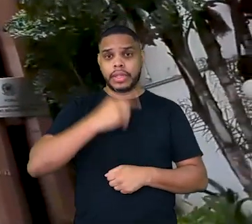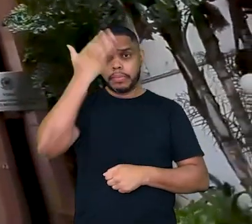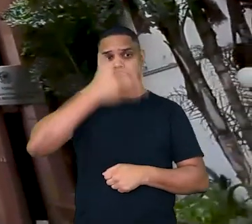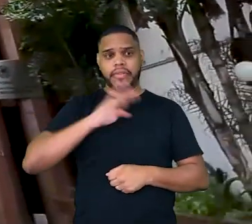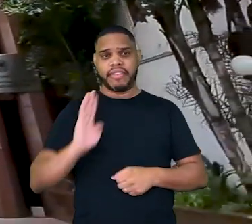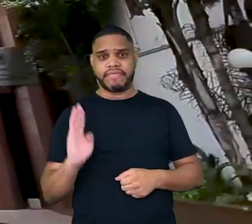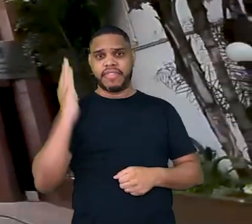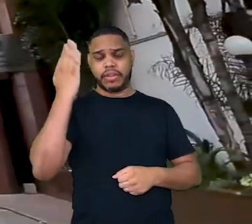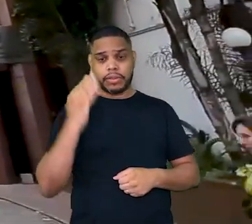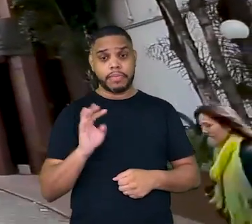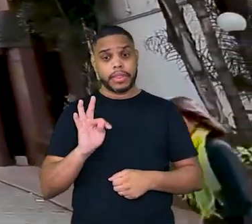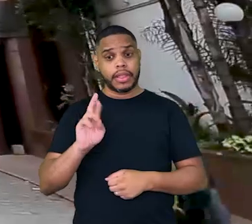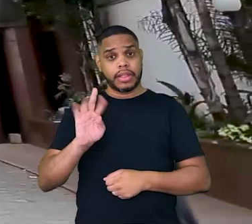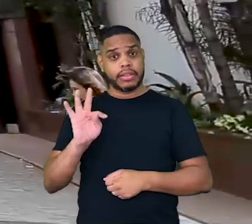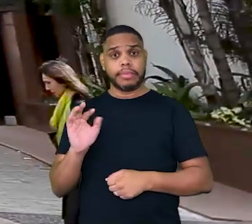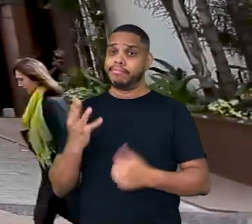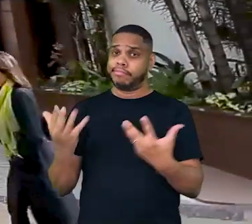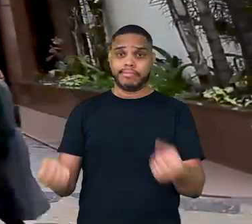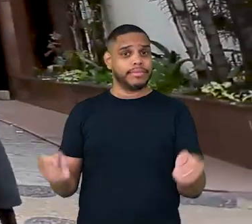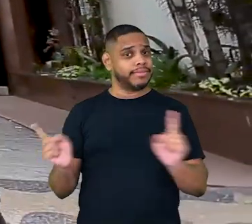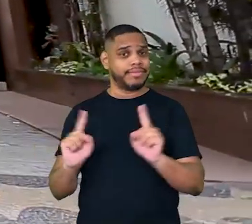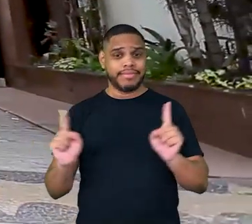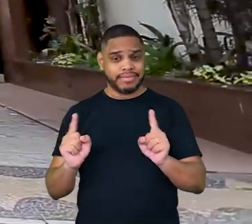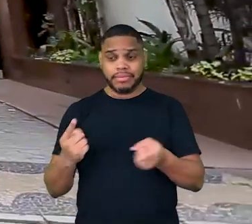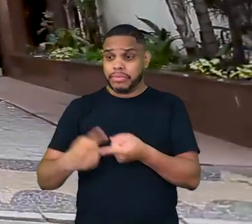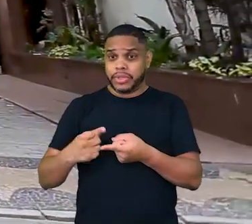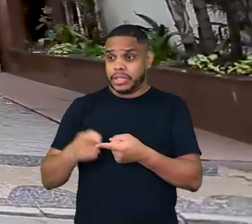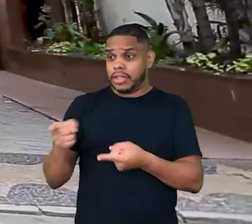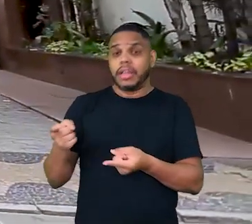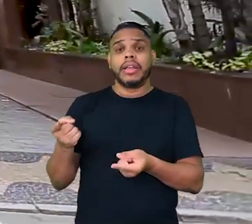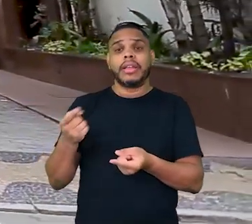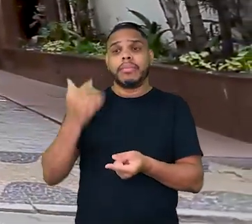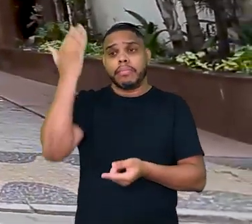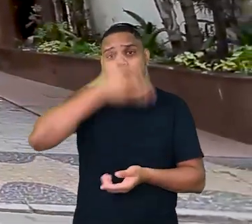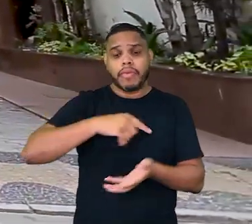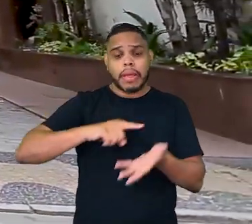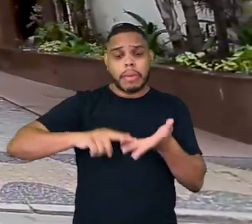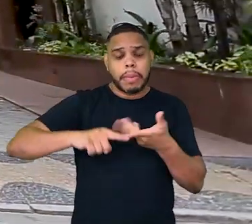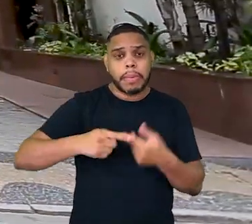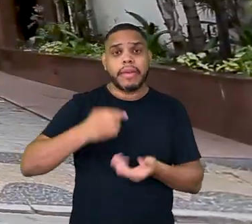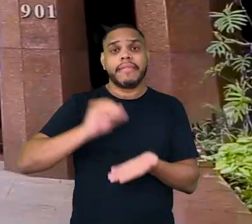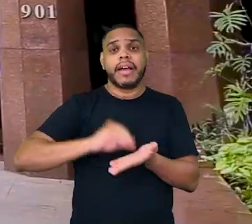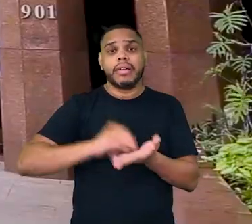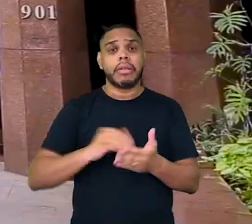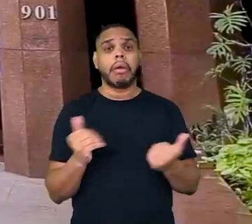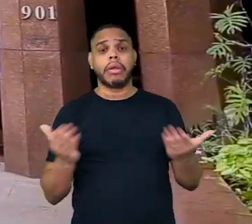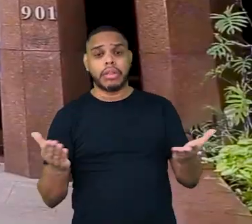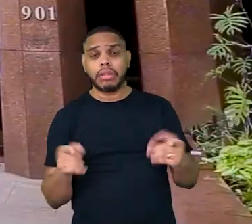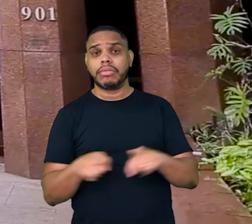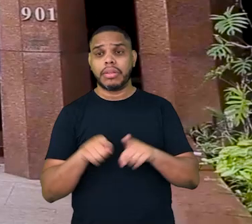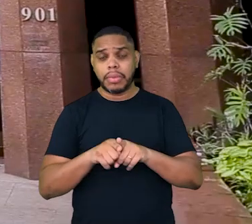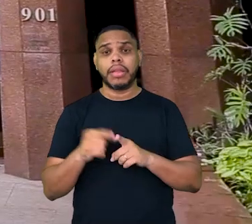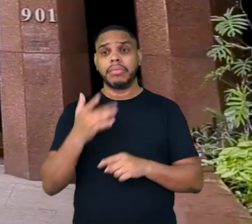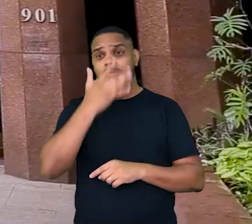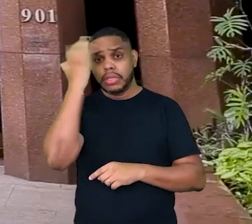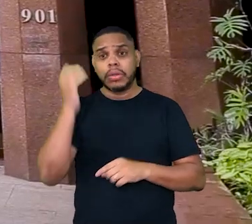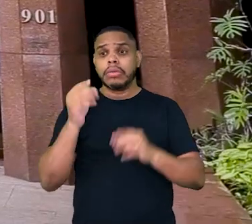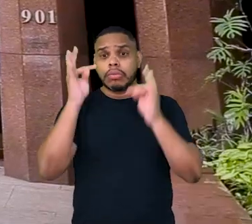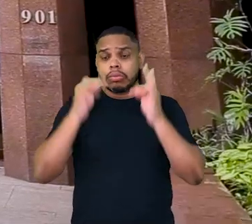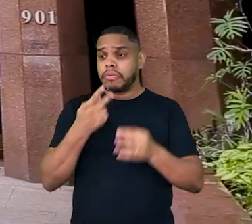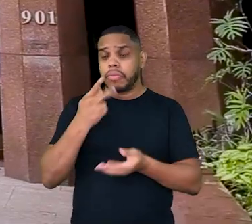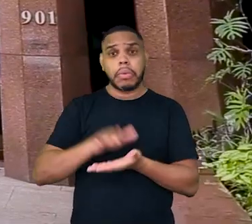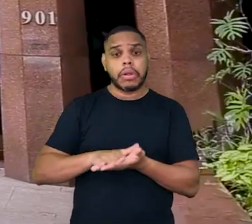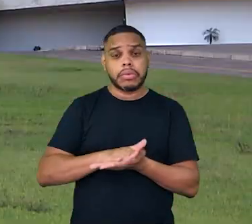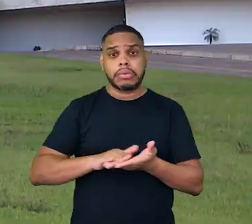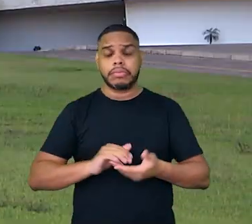prova falsa. O TRT não aceitou essa hipótese porque o trabalhador não comprovou a alegação, nem as testemunhas